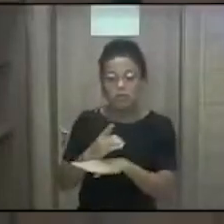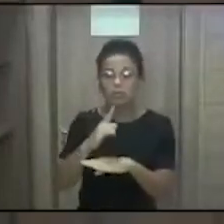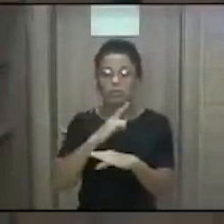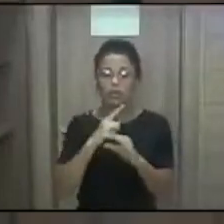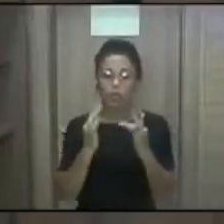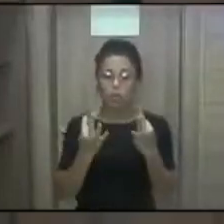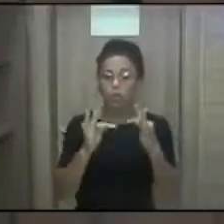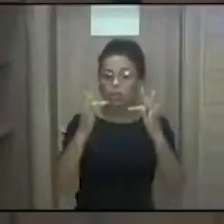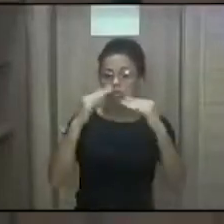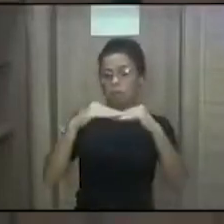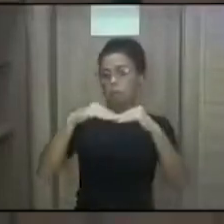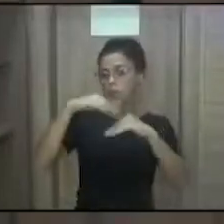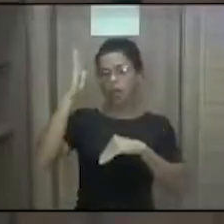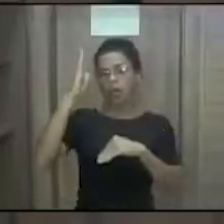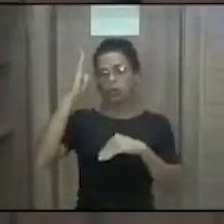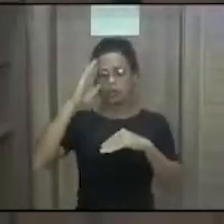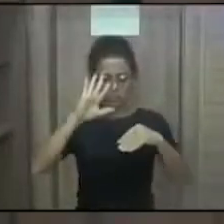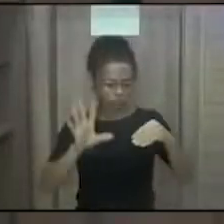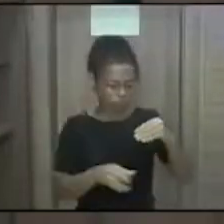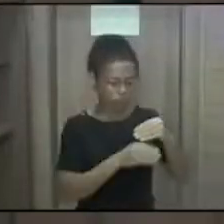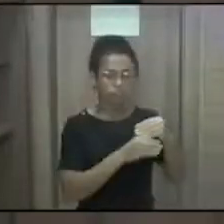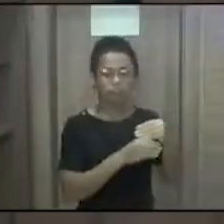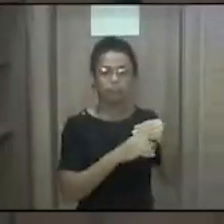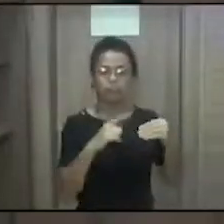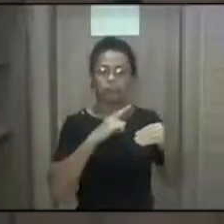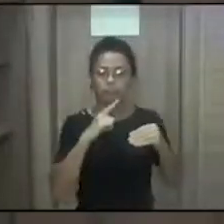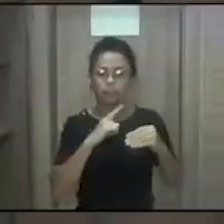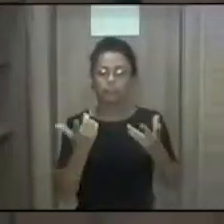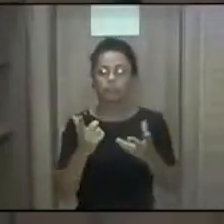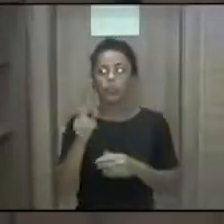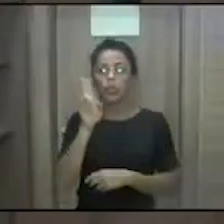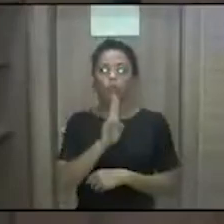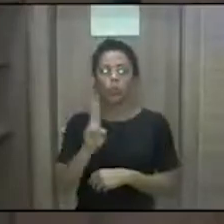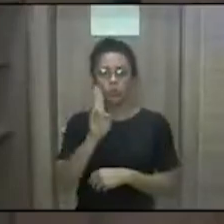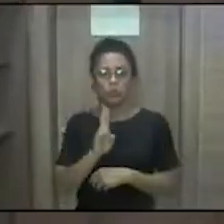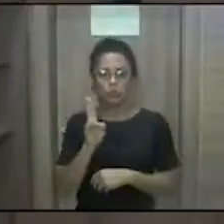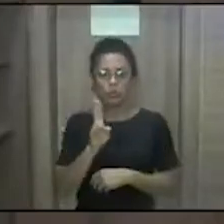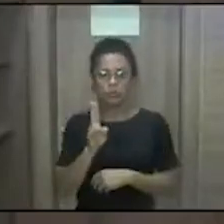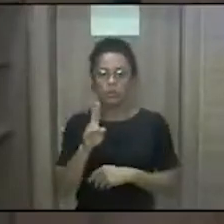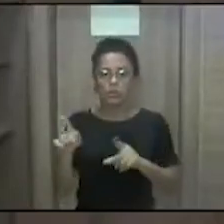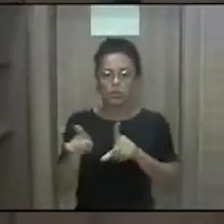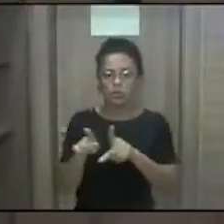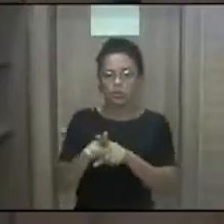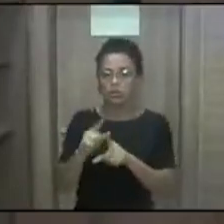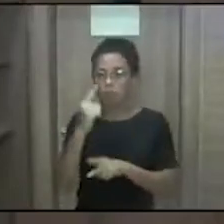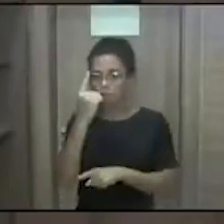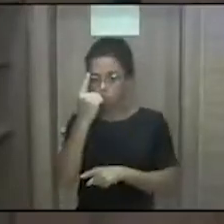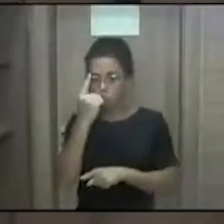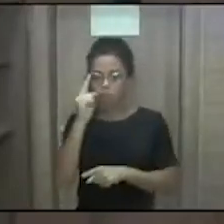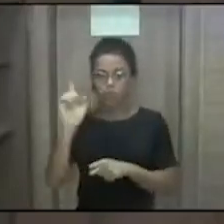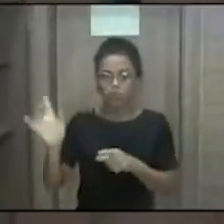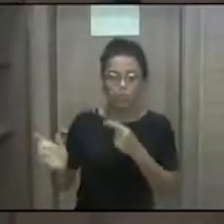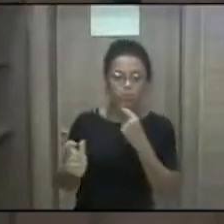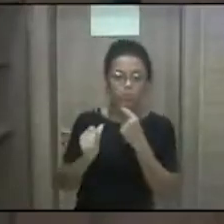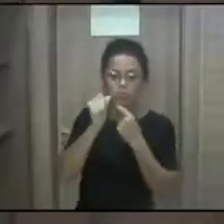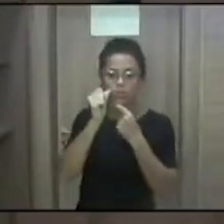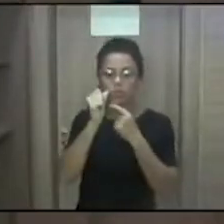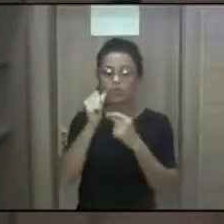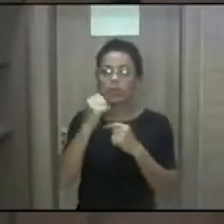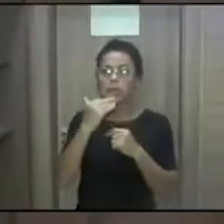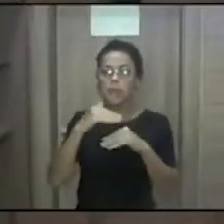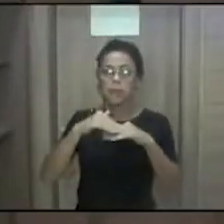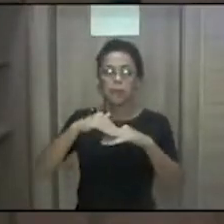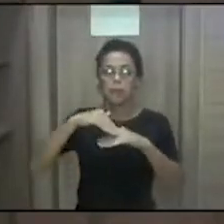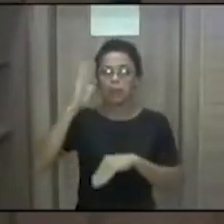tecnologia cada vez mais incorporada e atualmente de fácil uso, um implante facilitaria maior a fixação